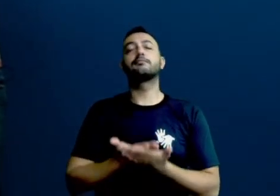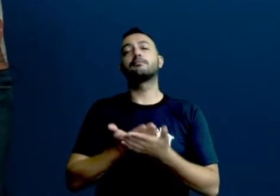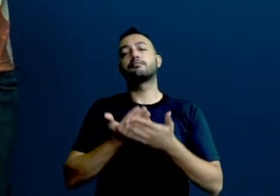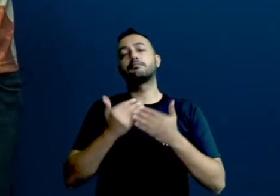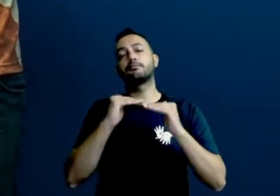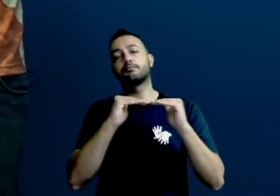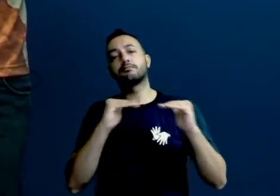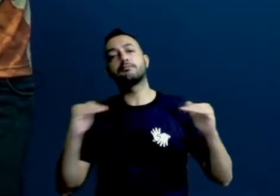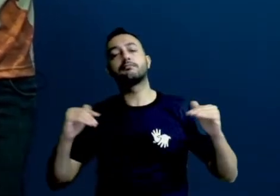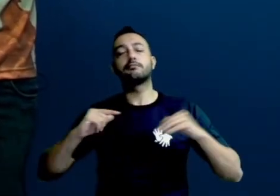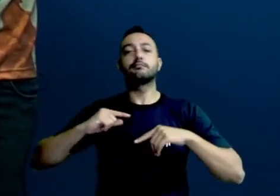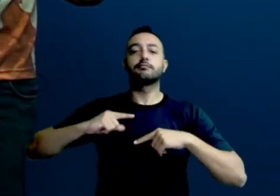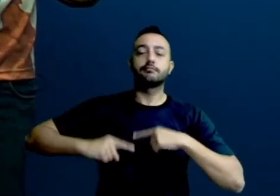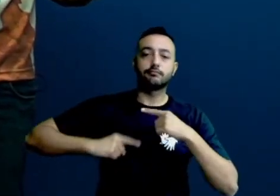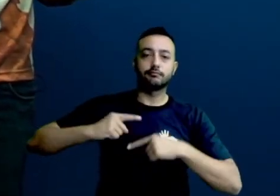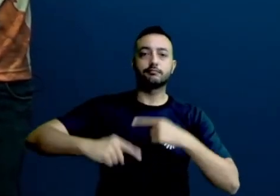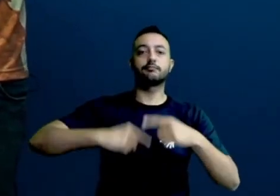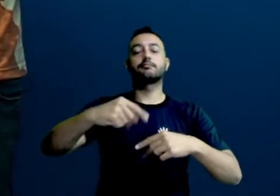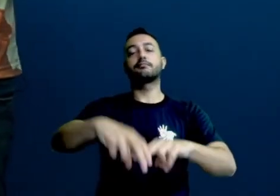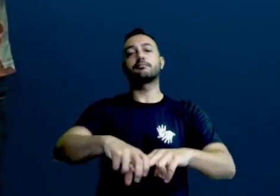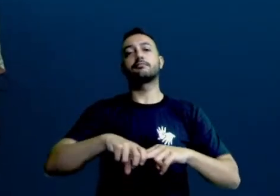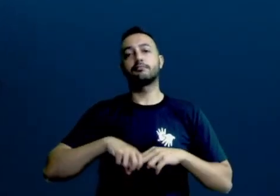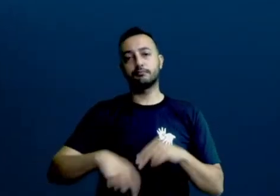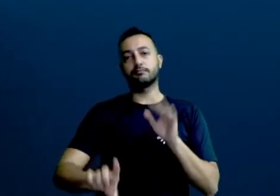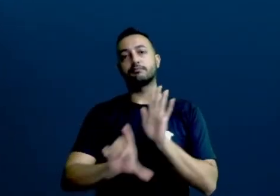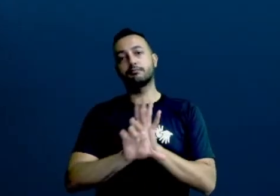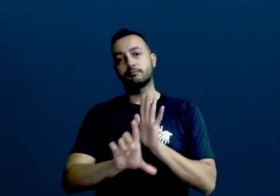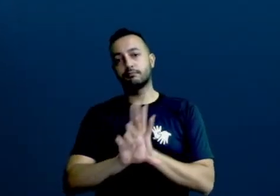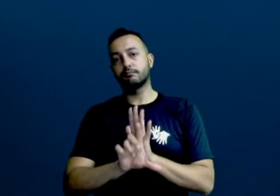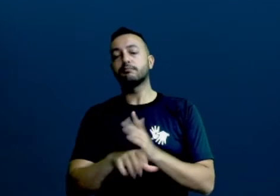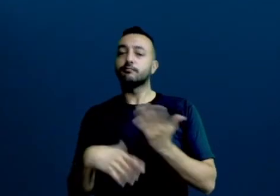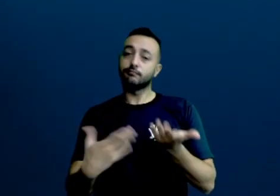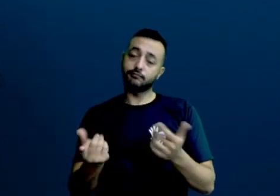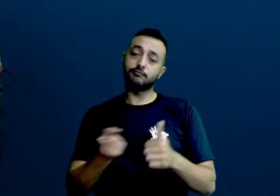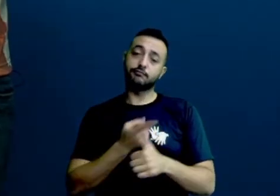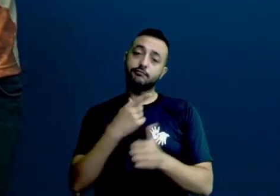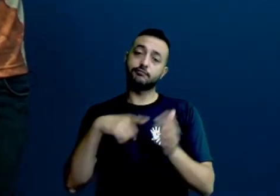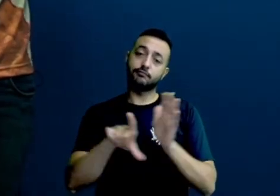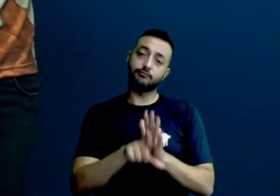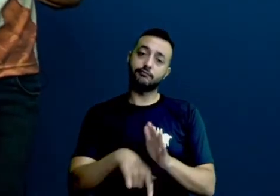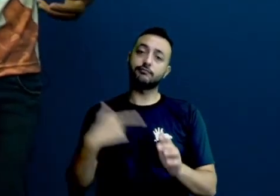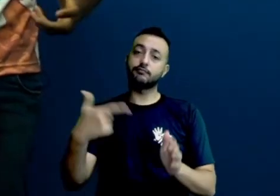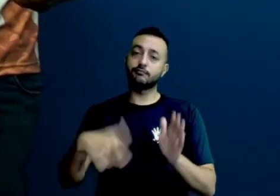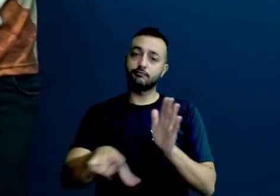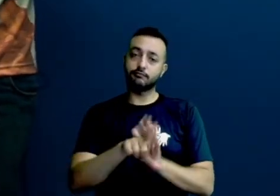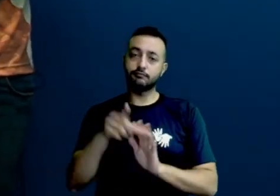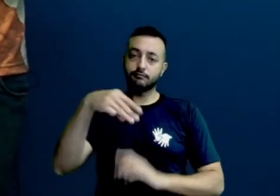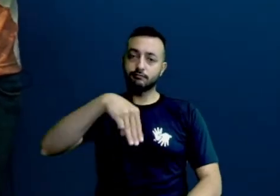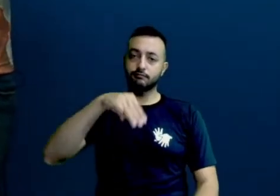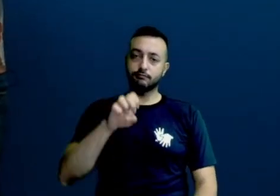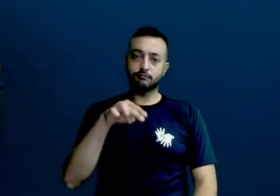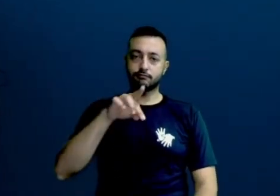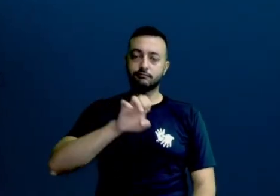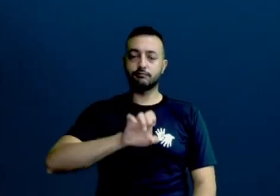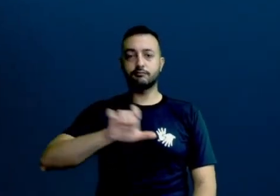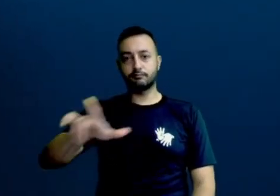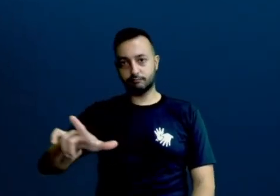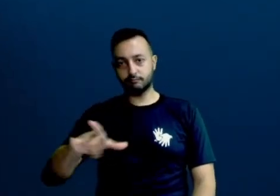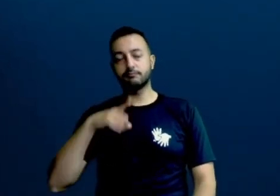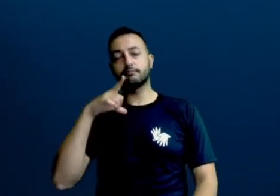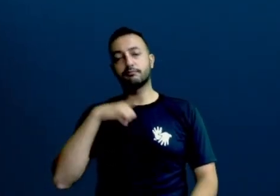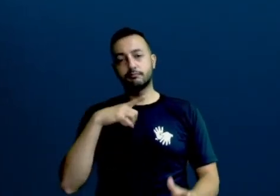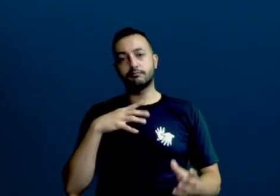esses padrões de hereditariedade através das suas leis da primeira lei de Mendel e da segunda lei de Mendel lá através do cruzamento